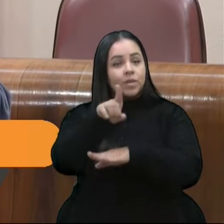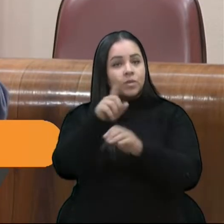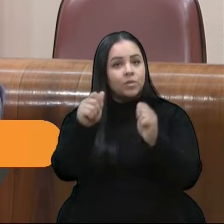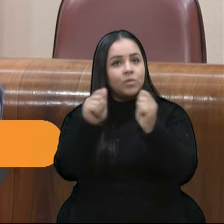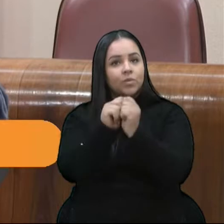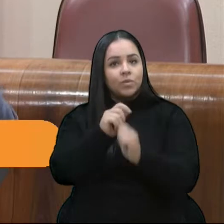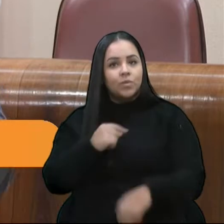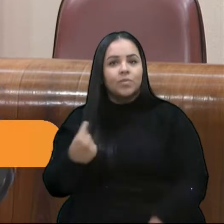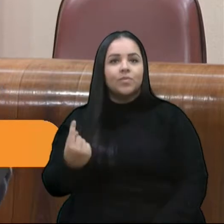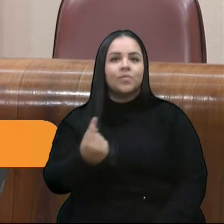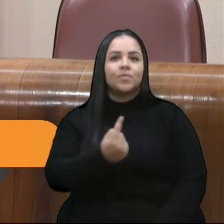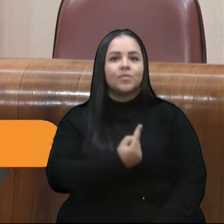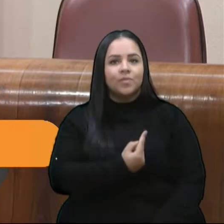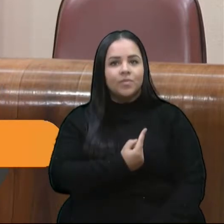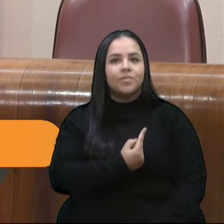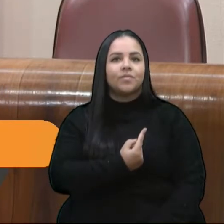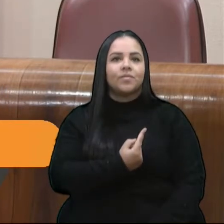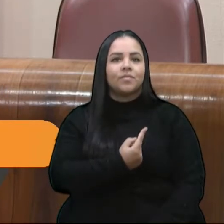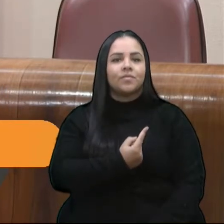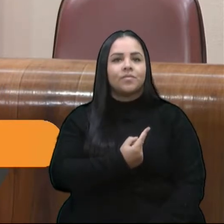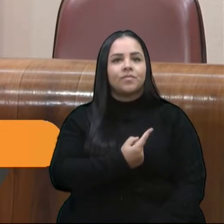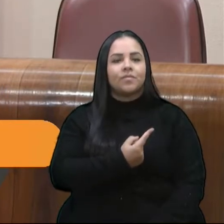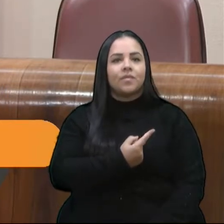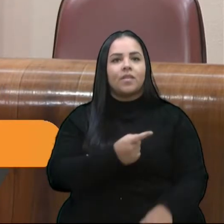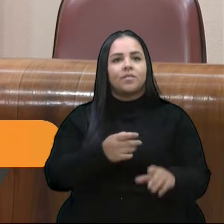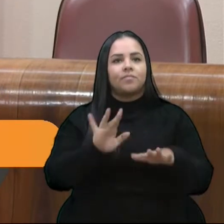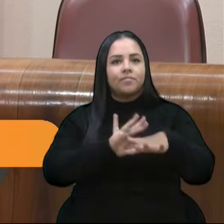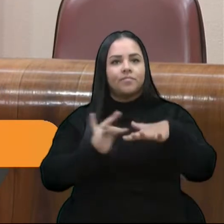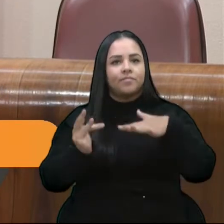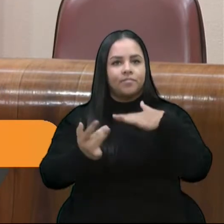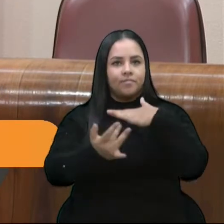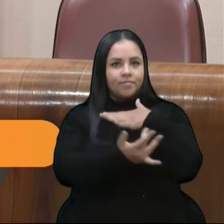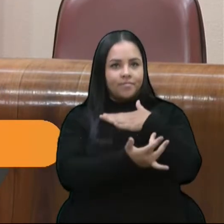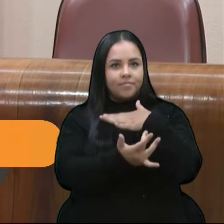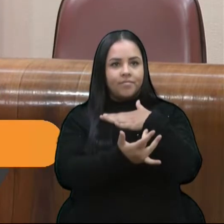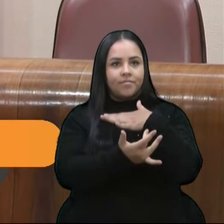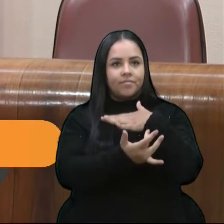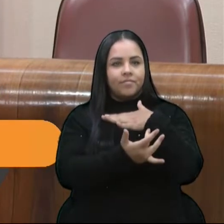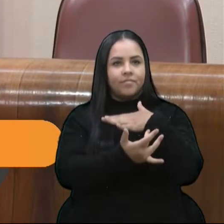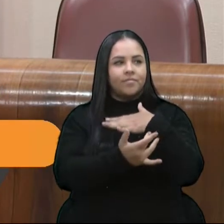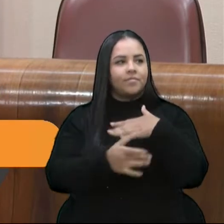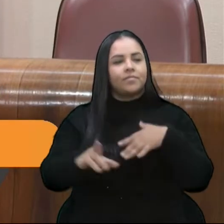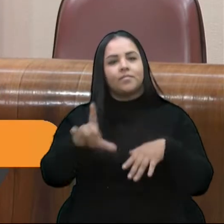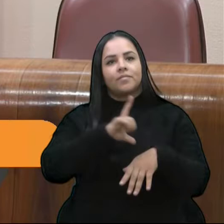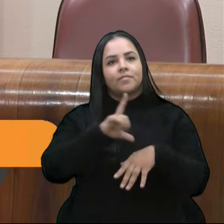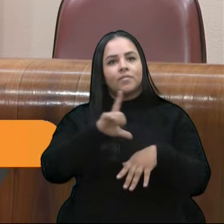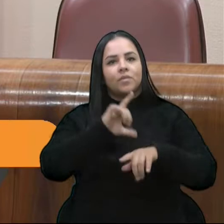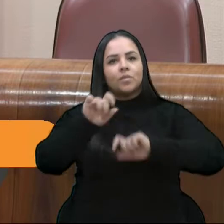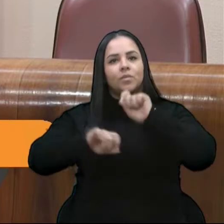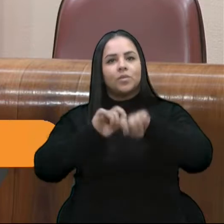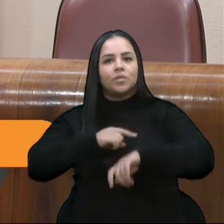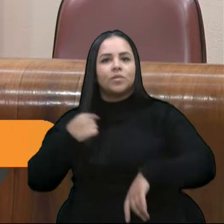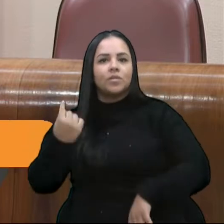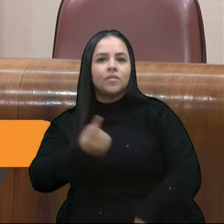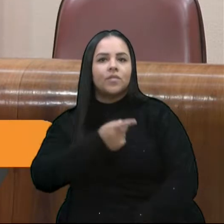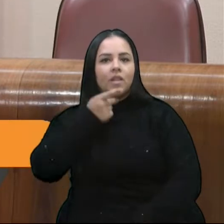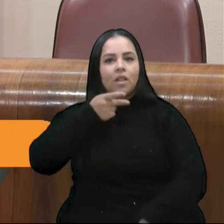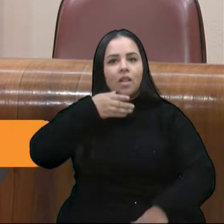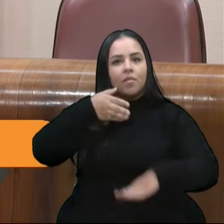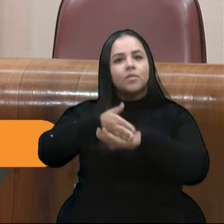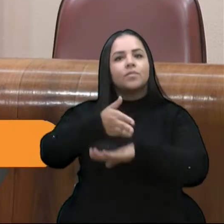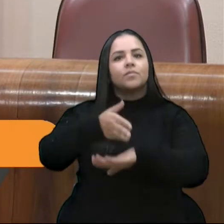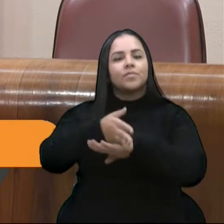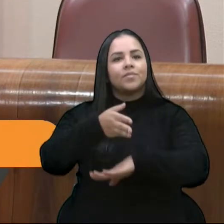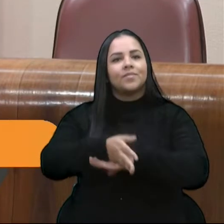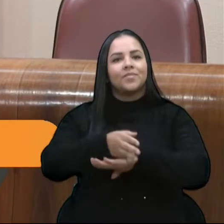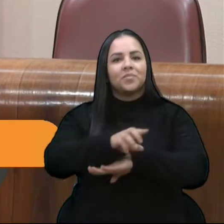gente através das redes sociais, poderá durante as nossas manifestações, a participação,